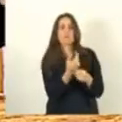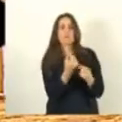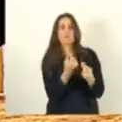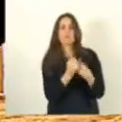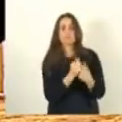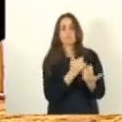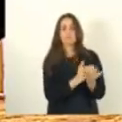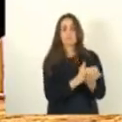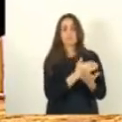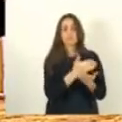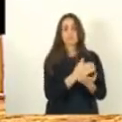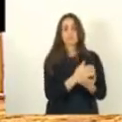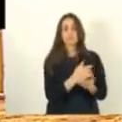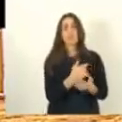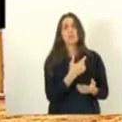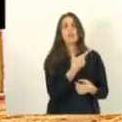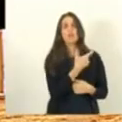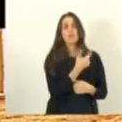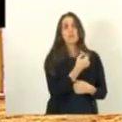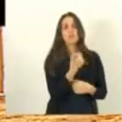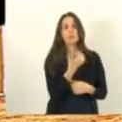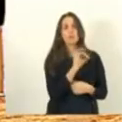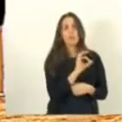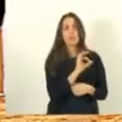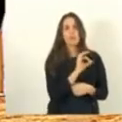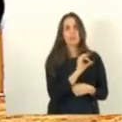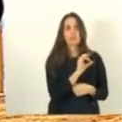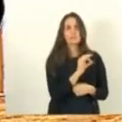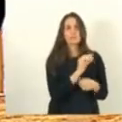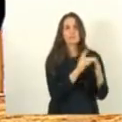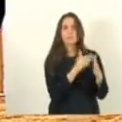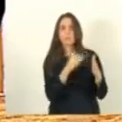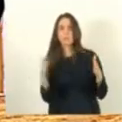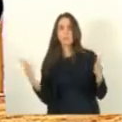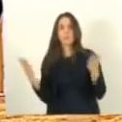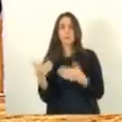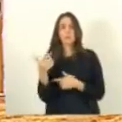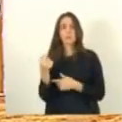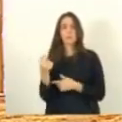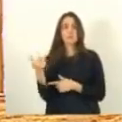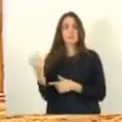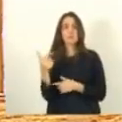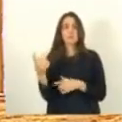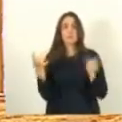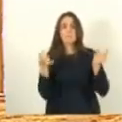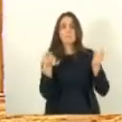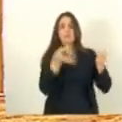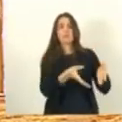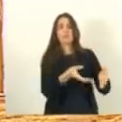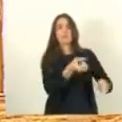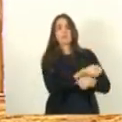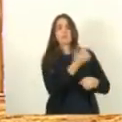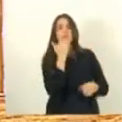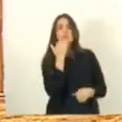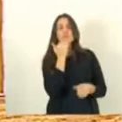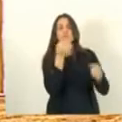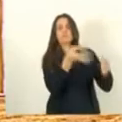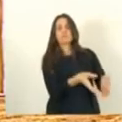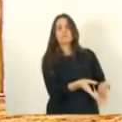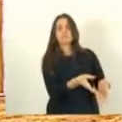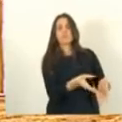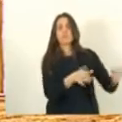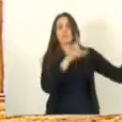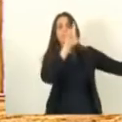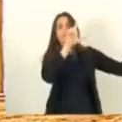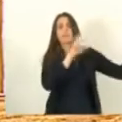obra começou em 2010, nós estamos em 2022, ela está lá abandonada, mas o prazo de conclusão está na